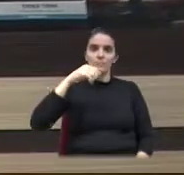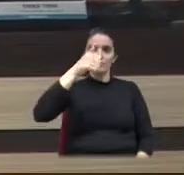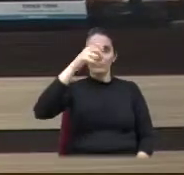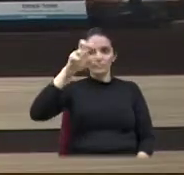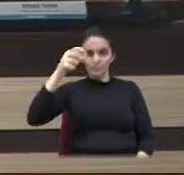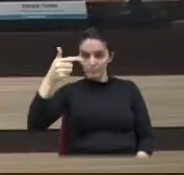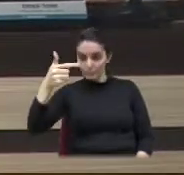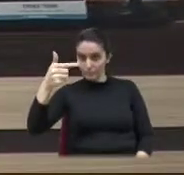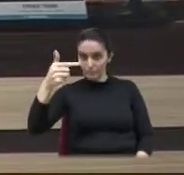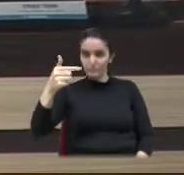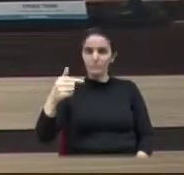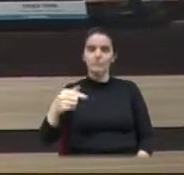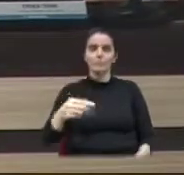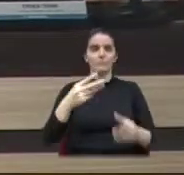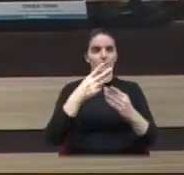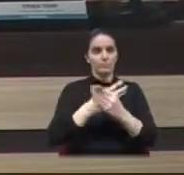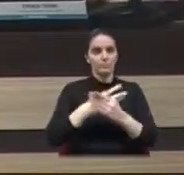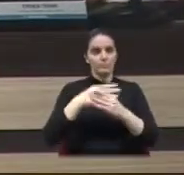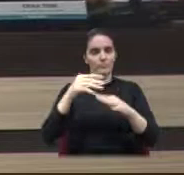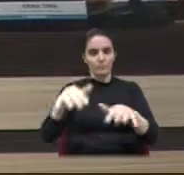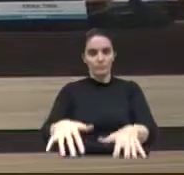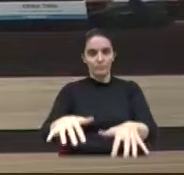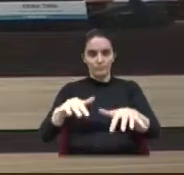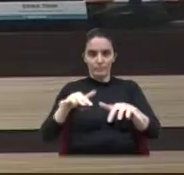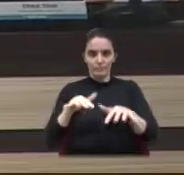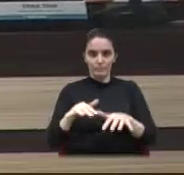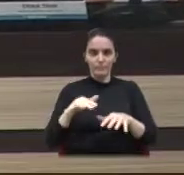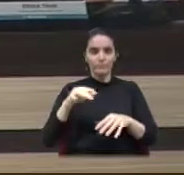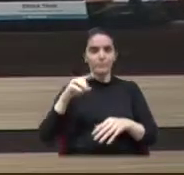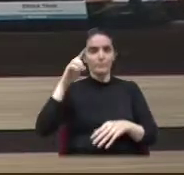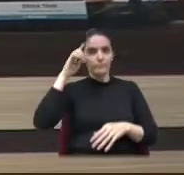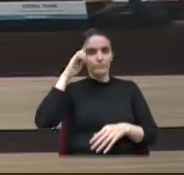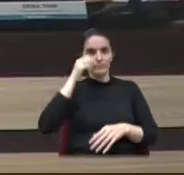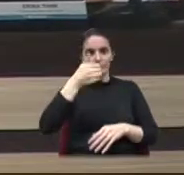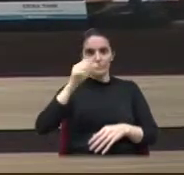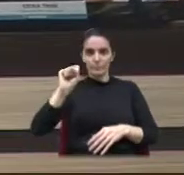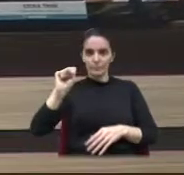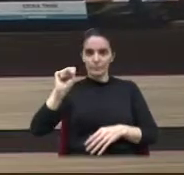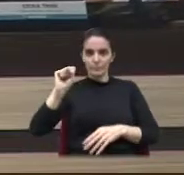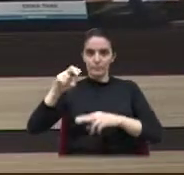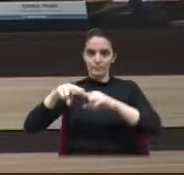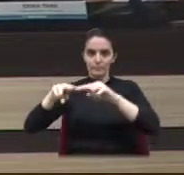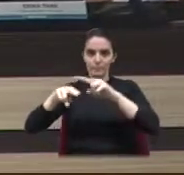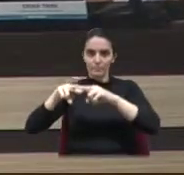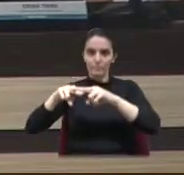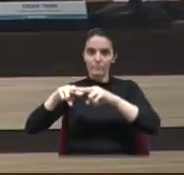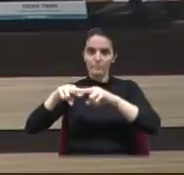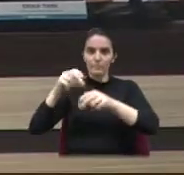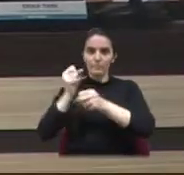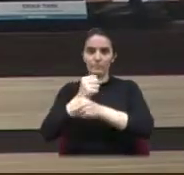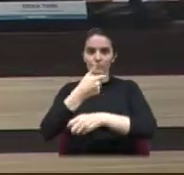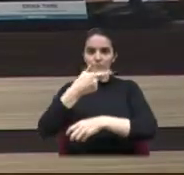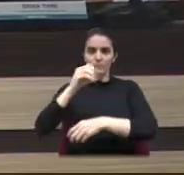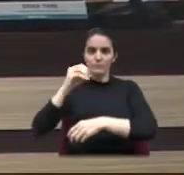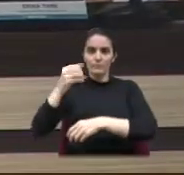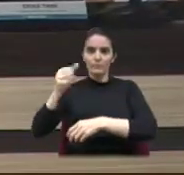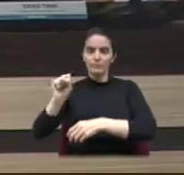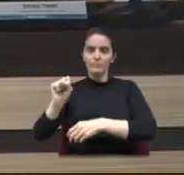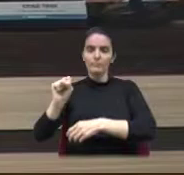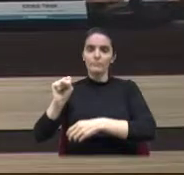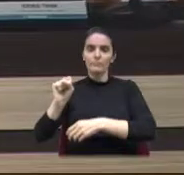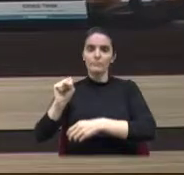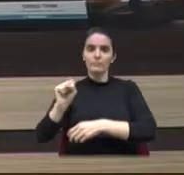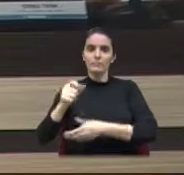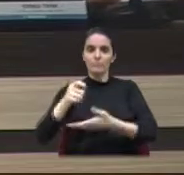152. Plenário, vereador Vitório Bortolan, aos 18 dias do mês de junho do ano de 2018.